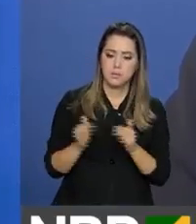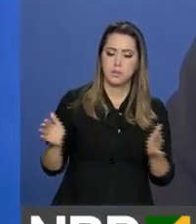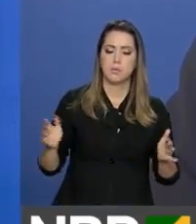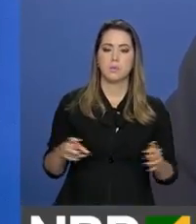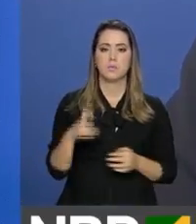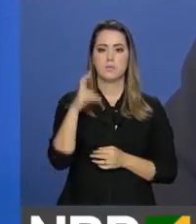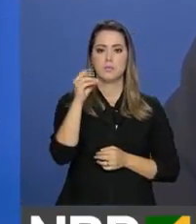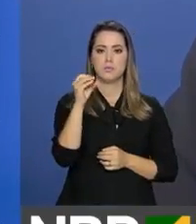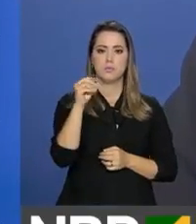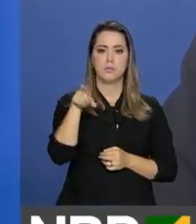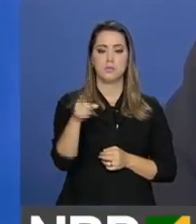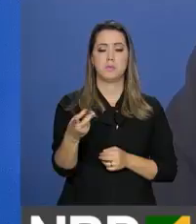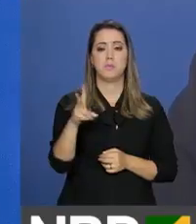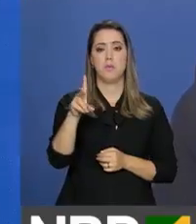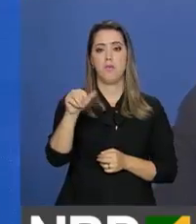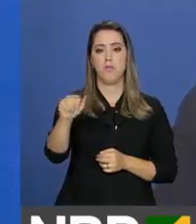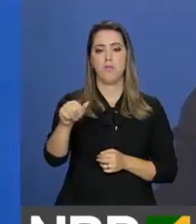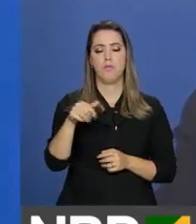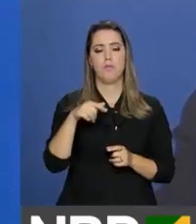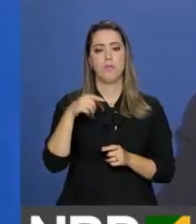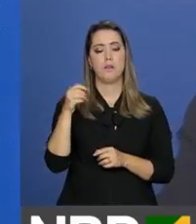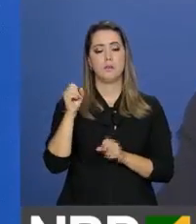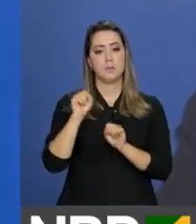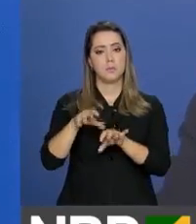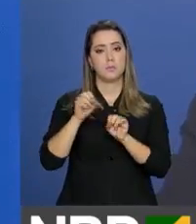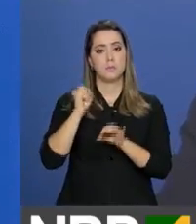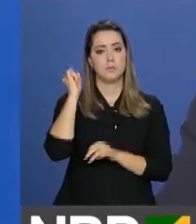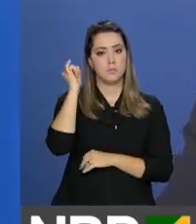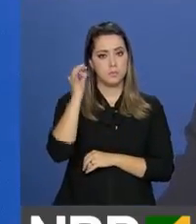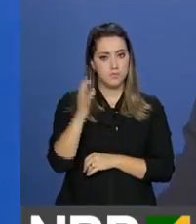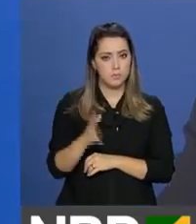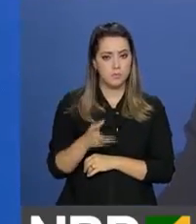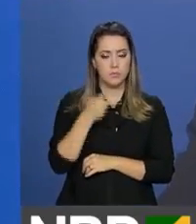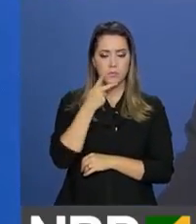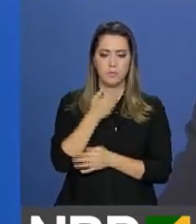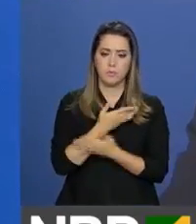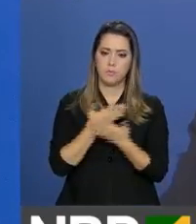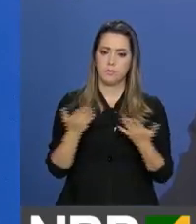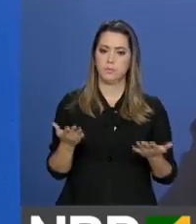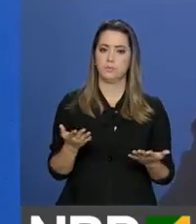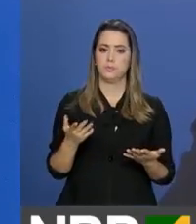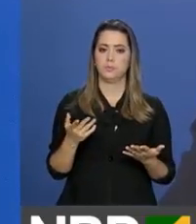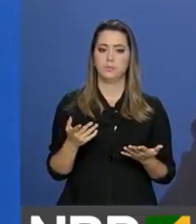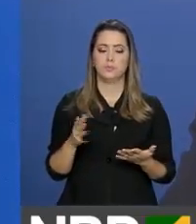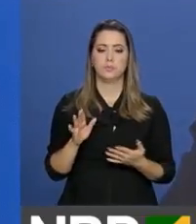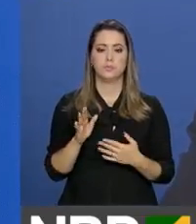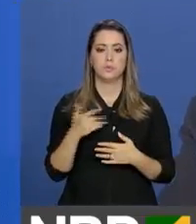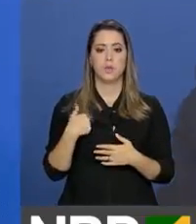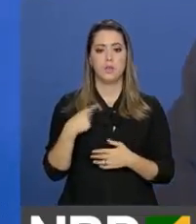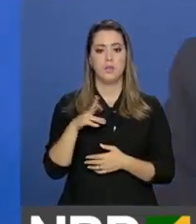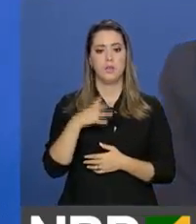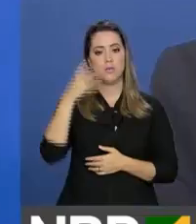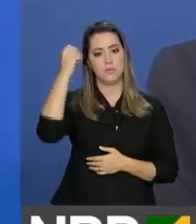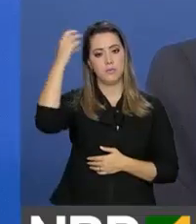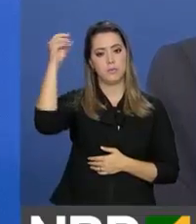500 mil vagas para o ensino em tempo integral. E até confesso, sabem que eu, quando fui a Davos,